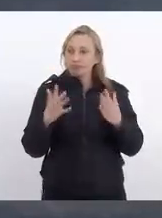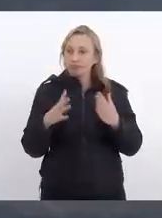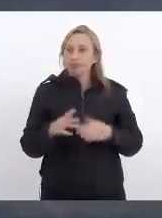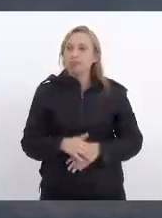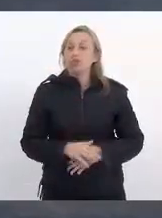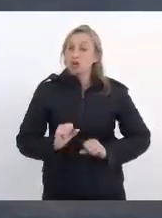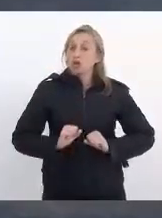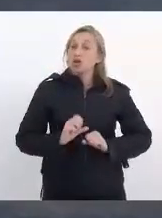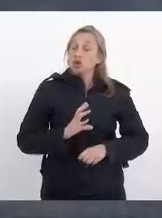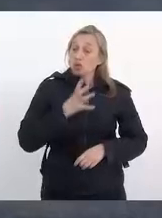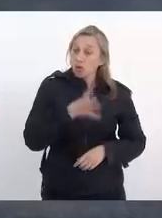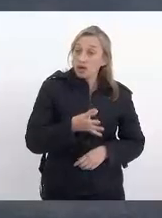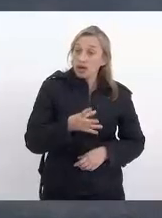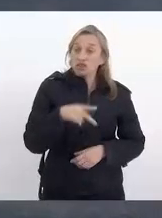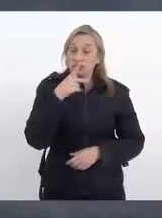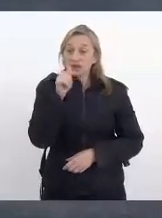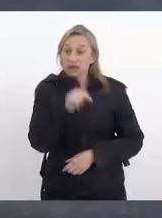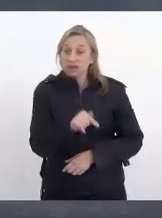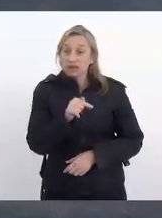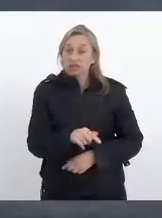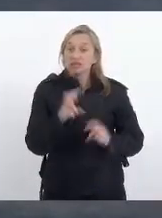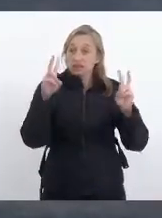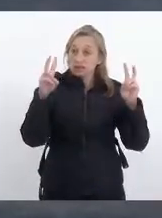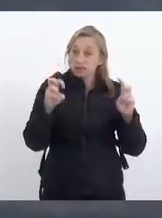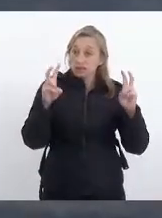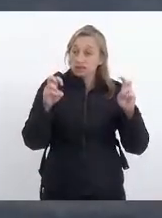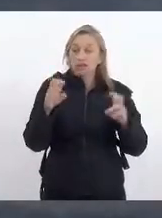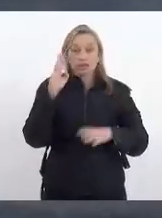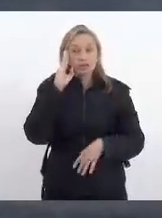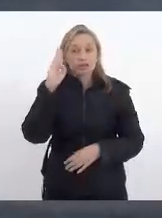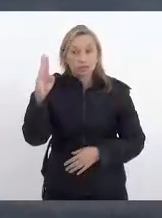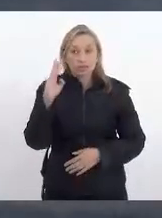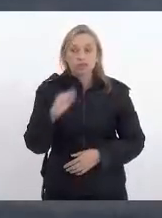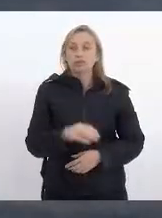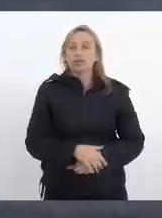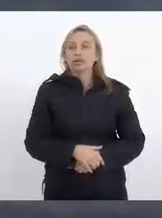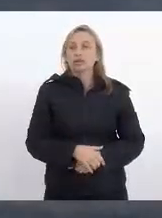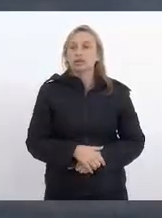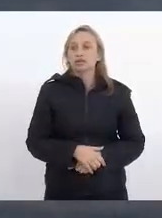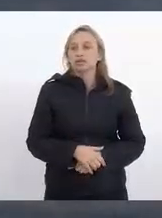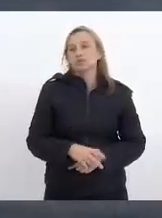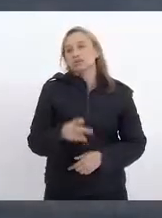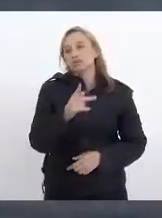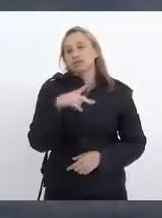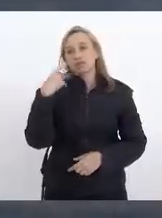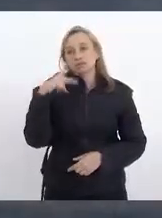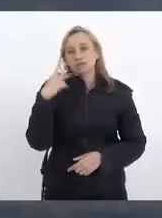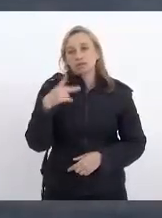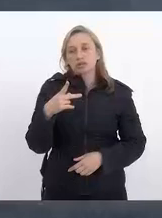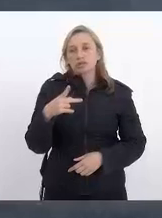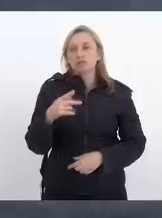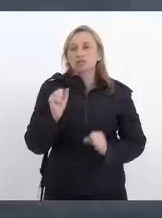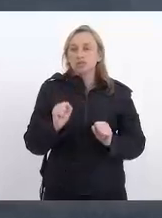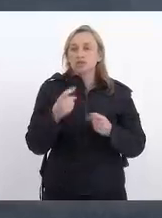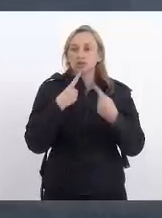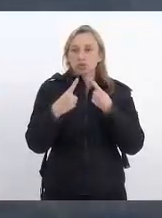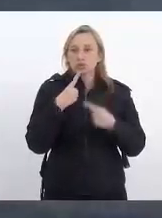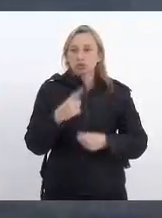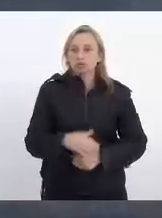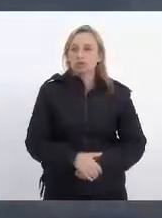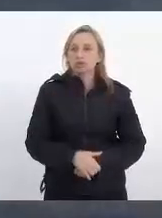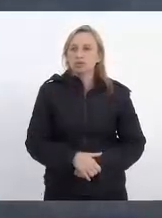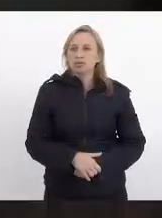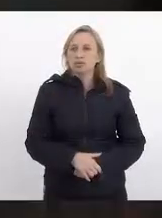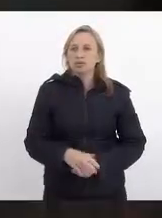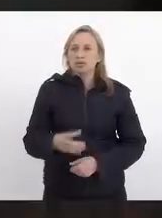que tenha coragem de trazer essas questões a mensagem para que o Parlamento Fluminense possa debater